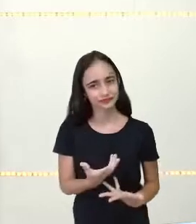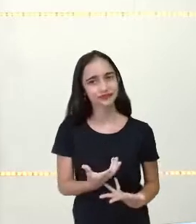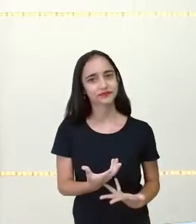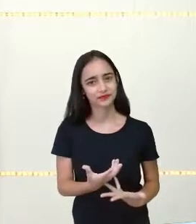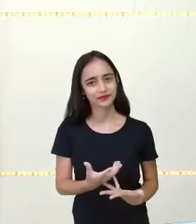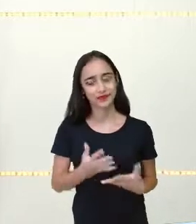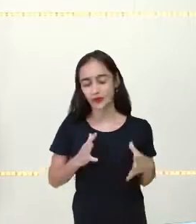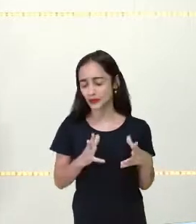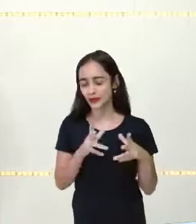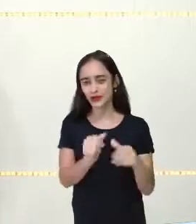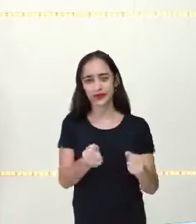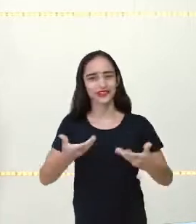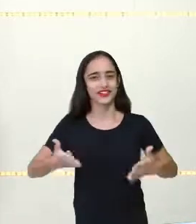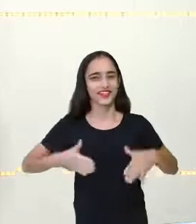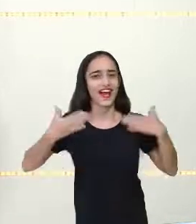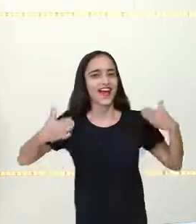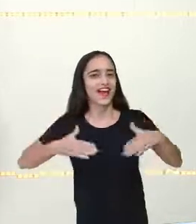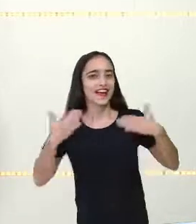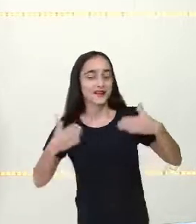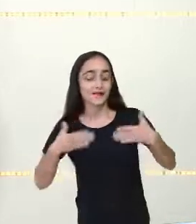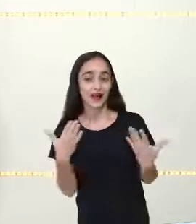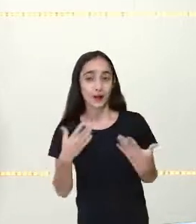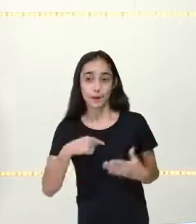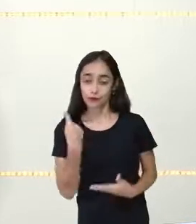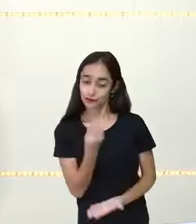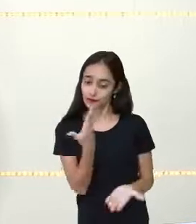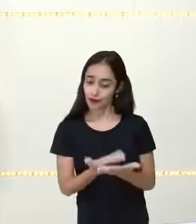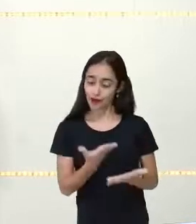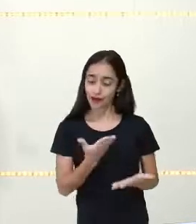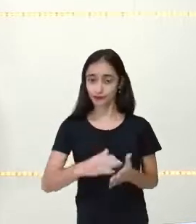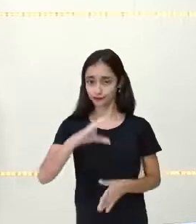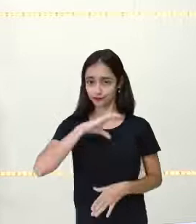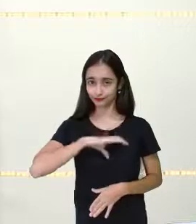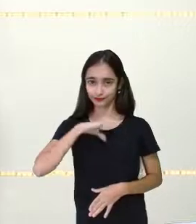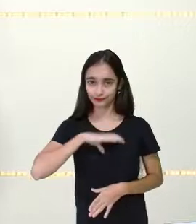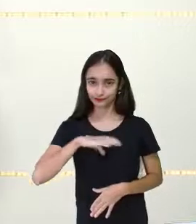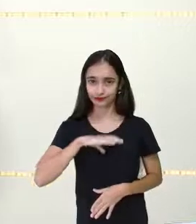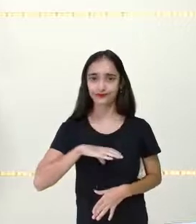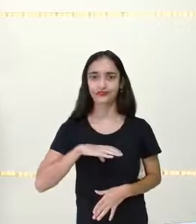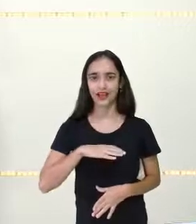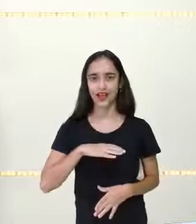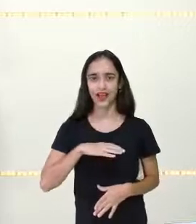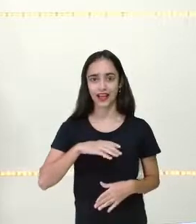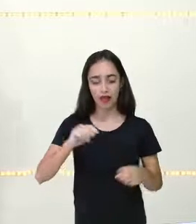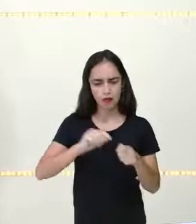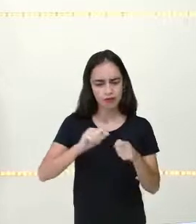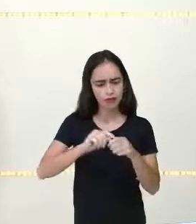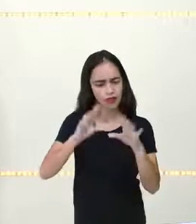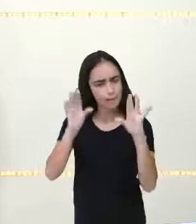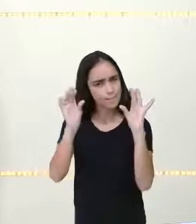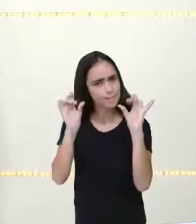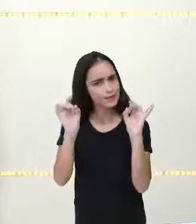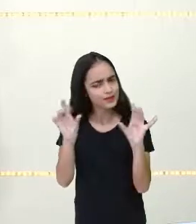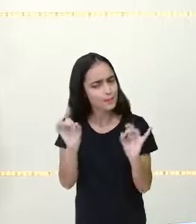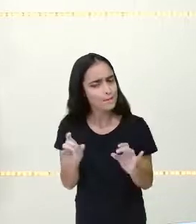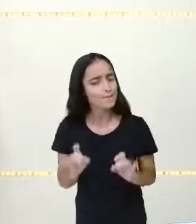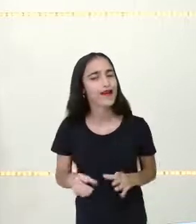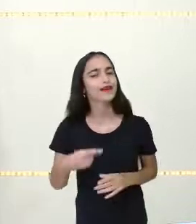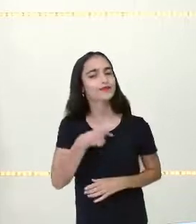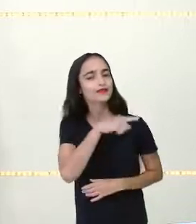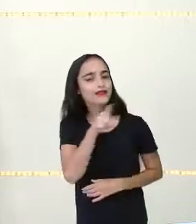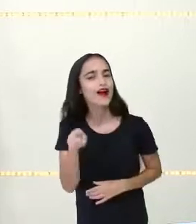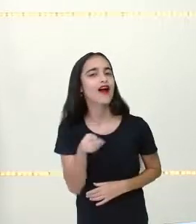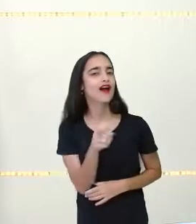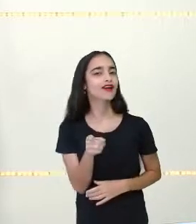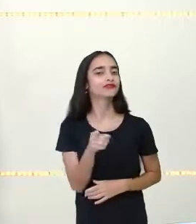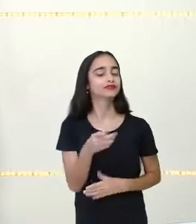estejam animados para mais uma aula de língua portuguesa feita especialmente para vocês a aula hoje é um